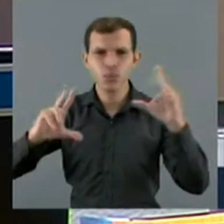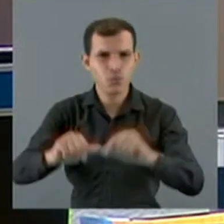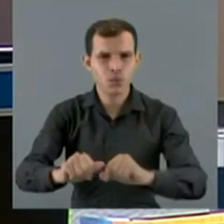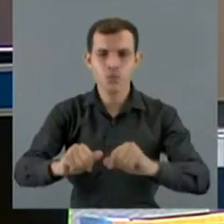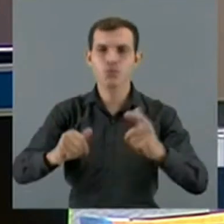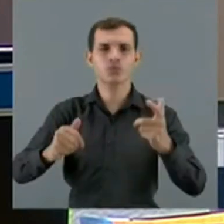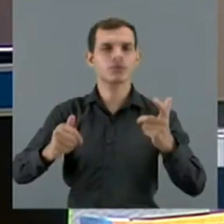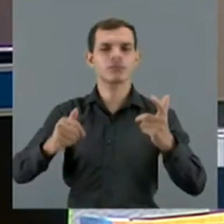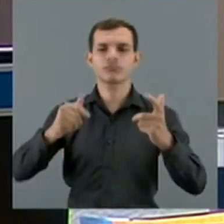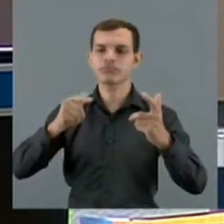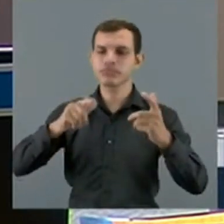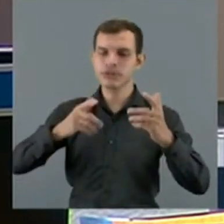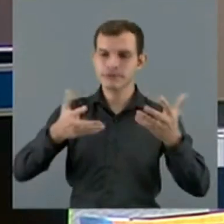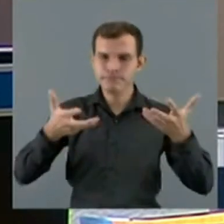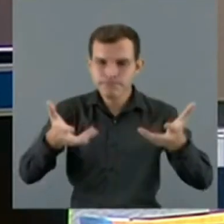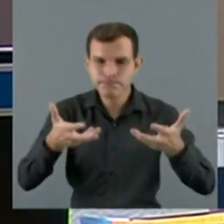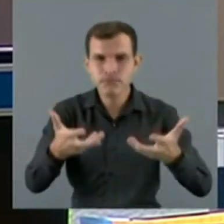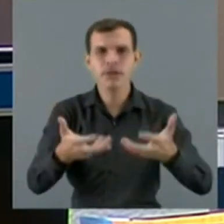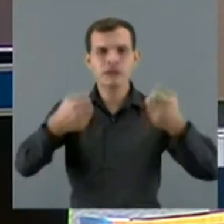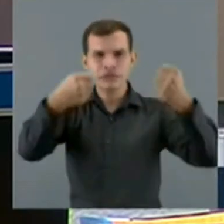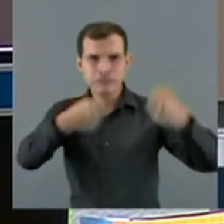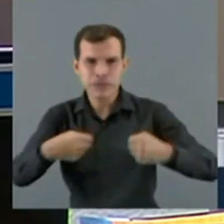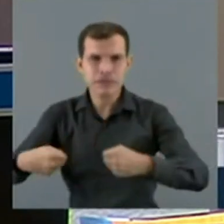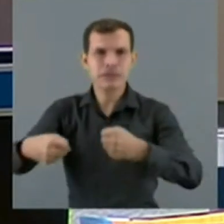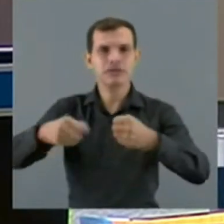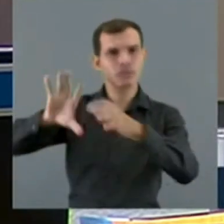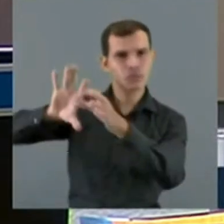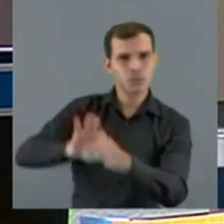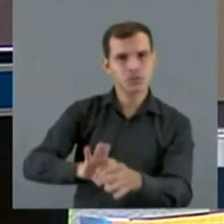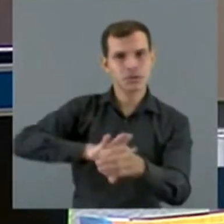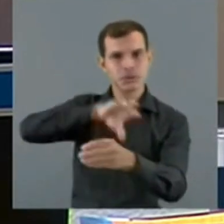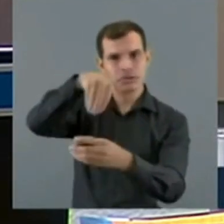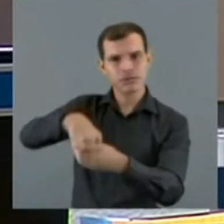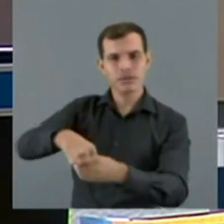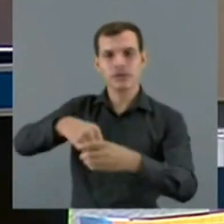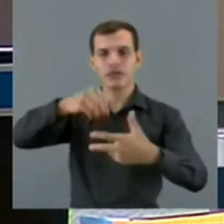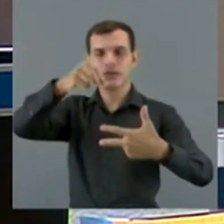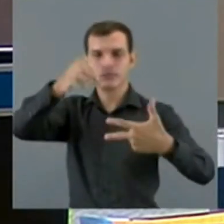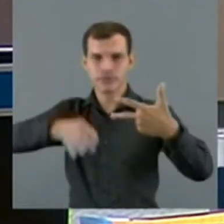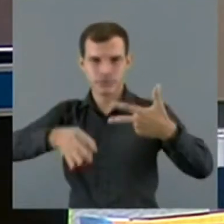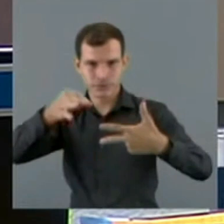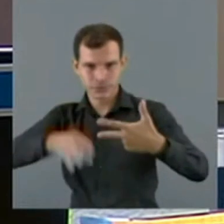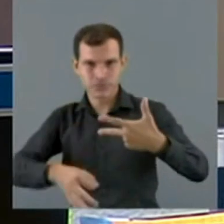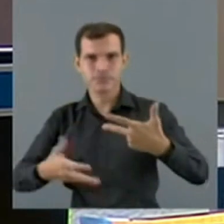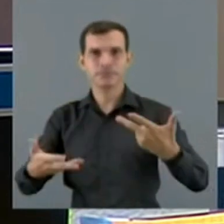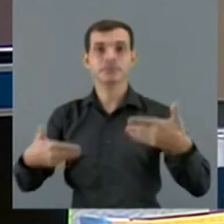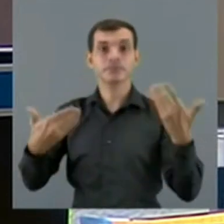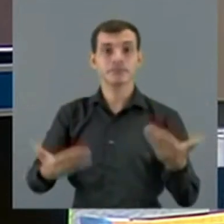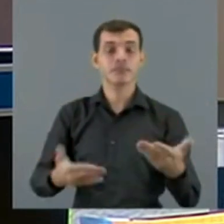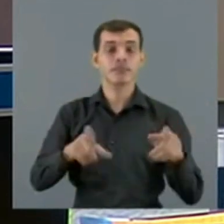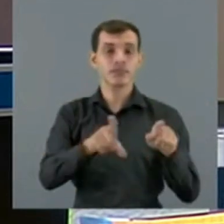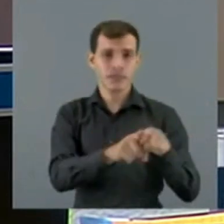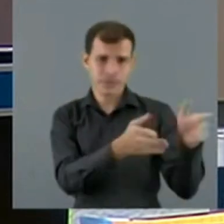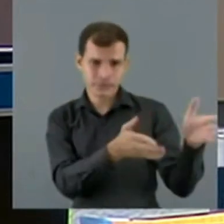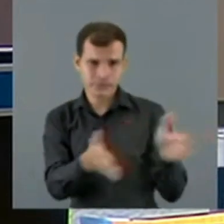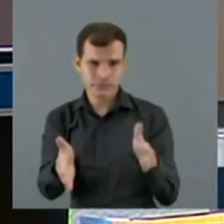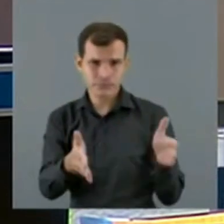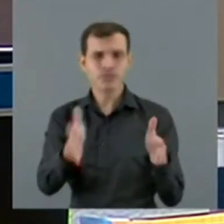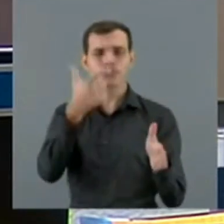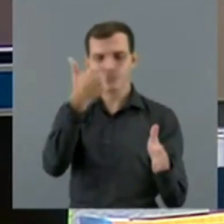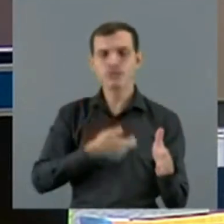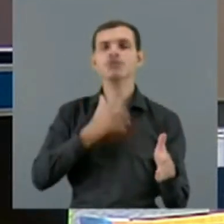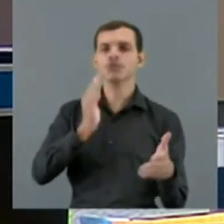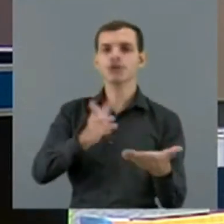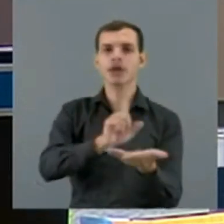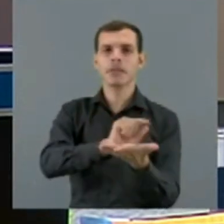busca e se precisa no âmbito do Poder Judiciário. Nesse íntere, também publiquei diversos